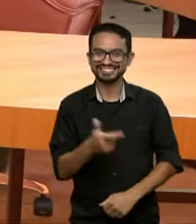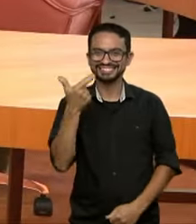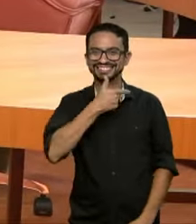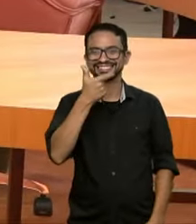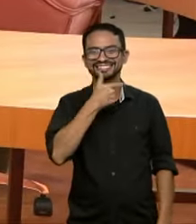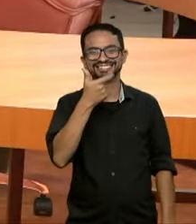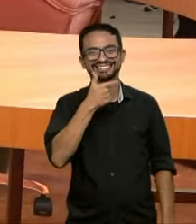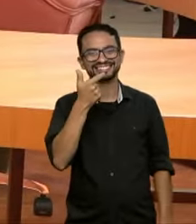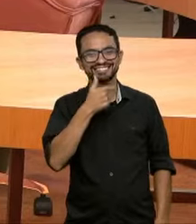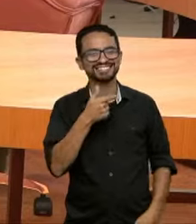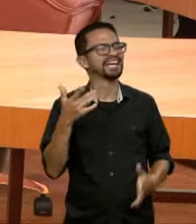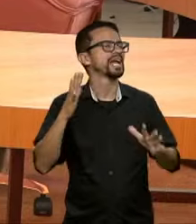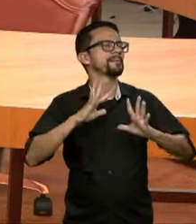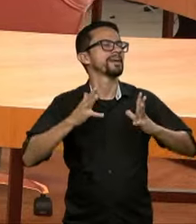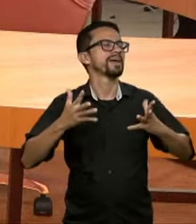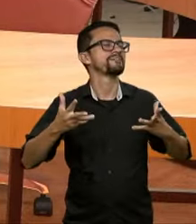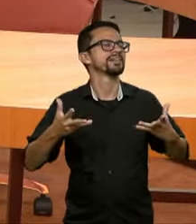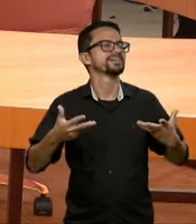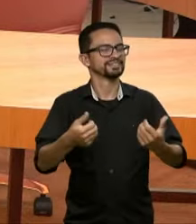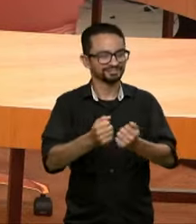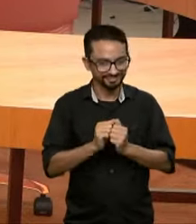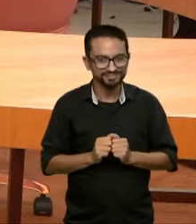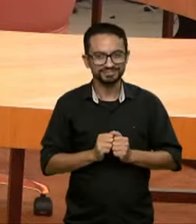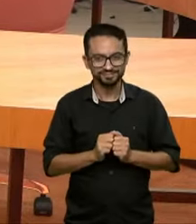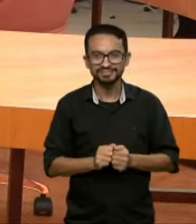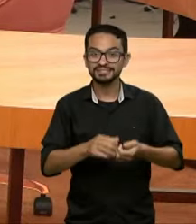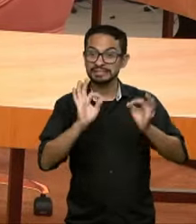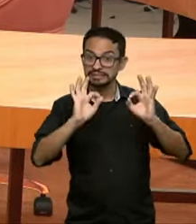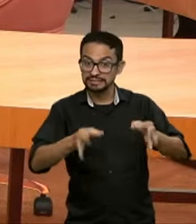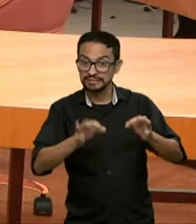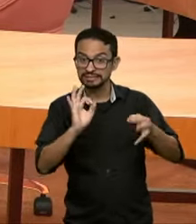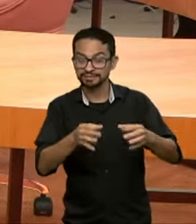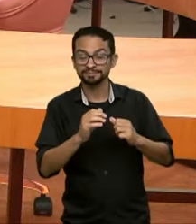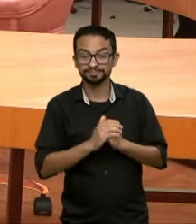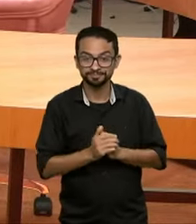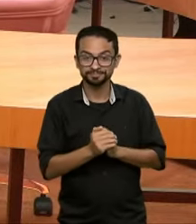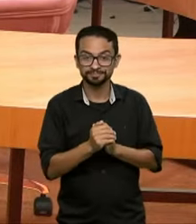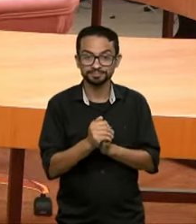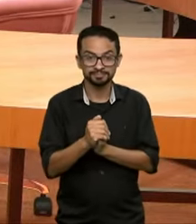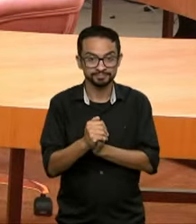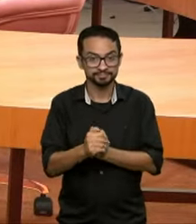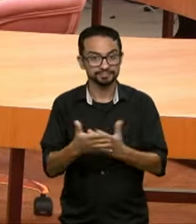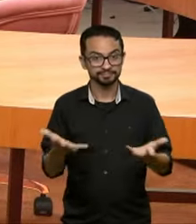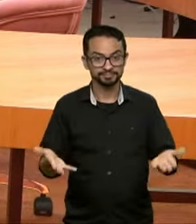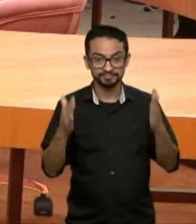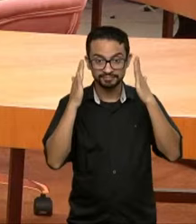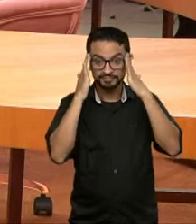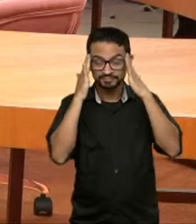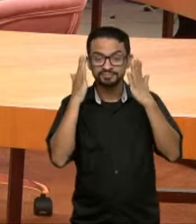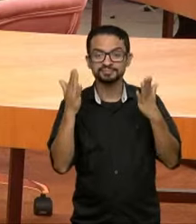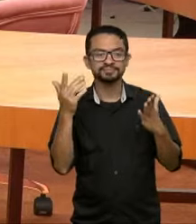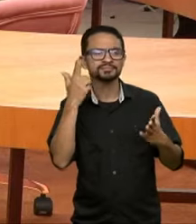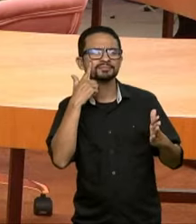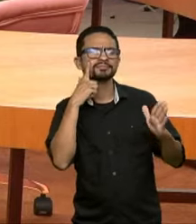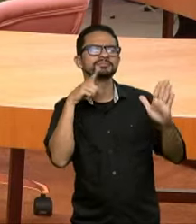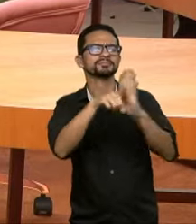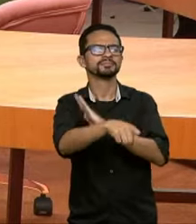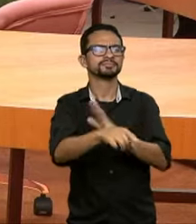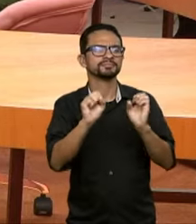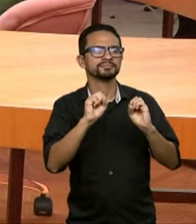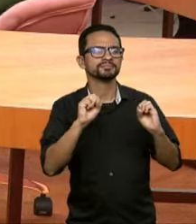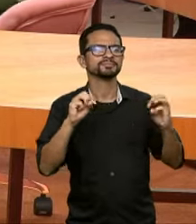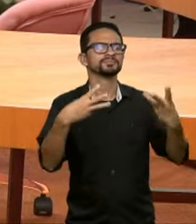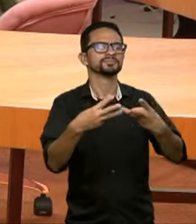disse por óbvio. Ai, gente, que delícia, que delícia. É, Andrecinho. Eu quero saber do show do Blue Note.